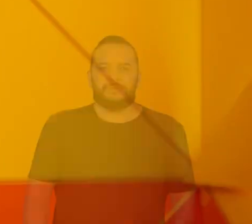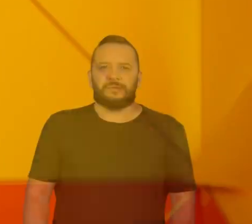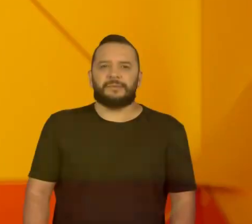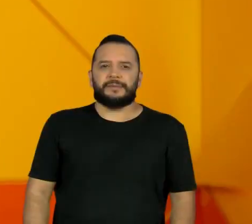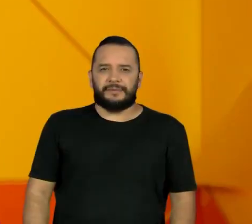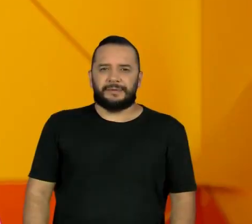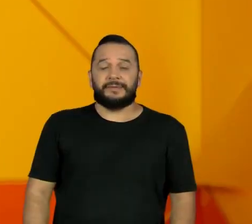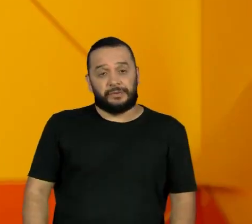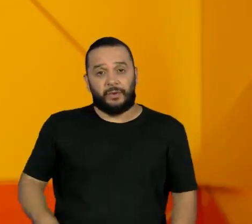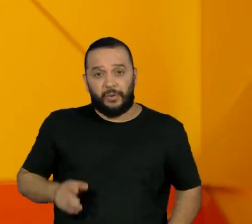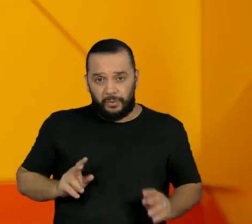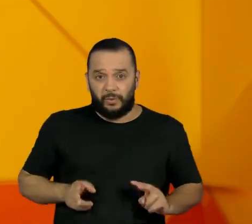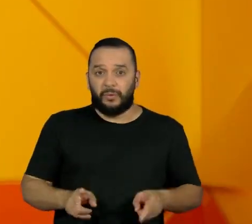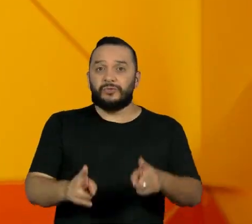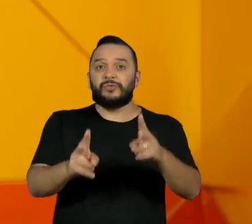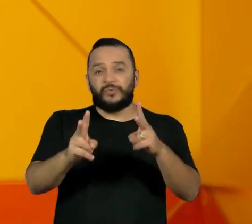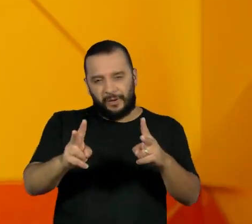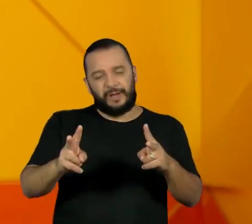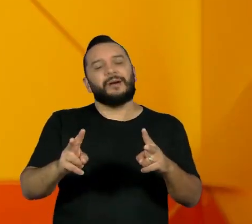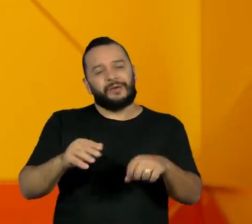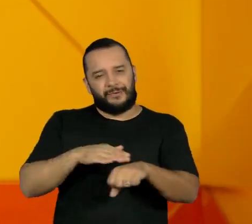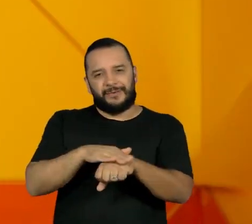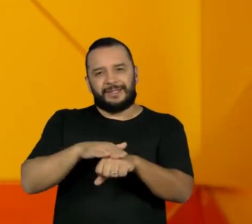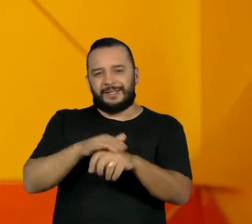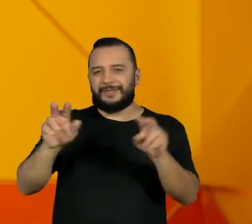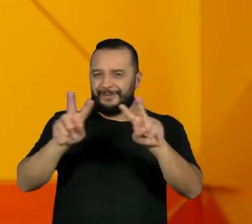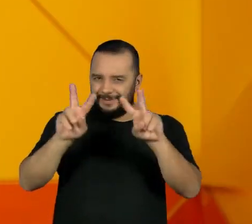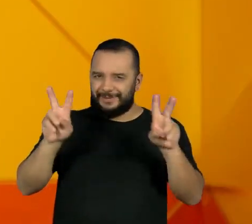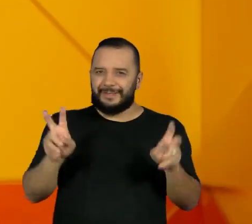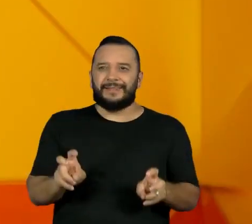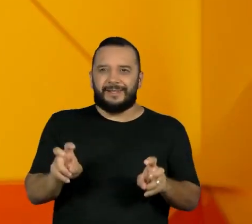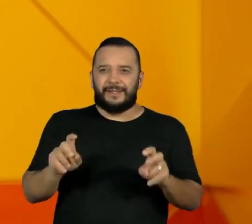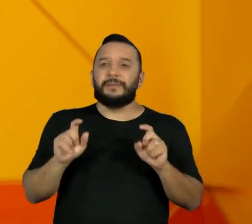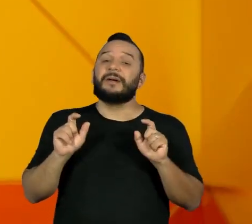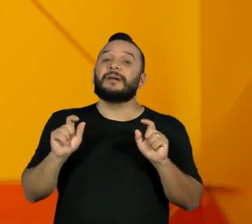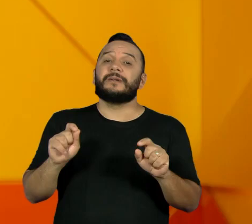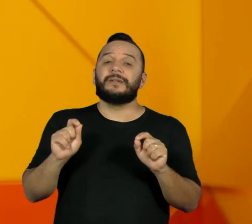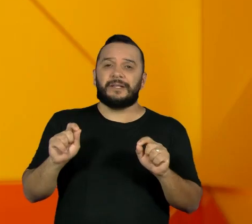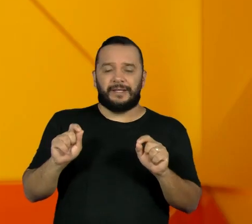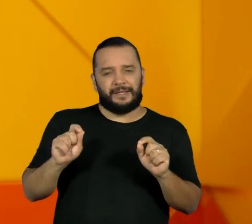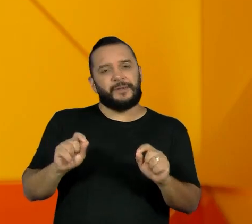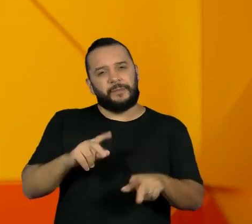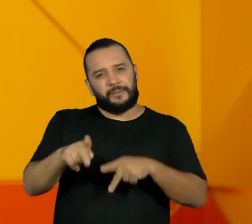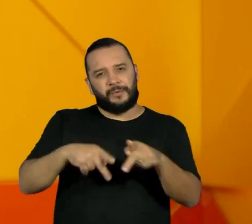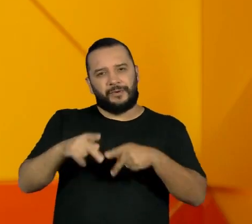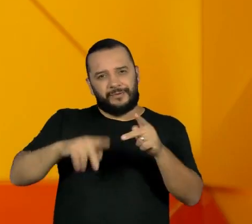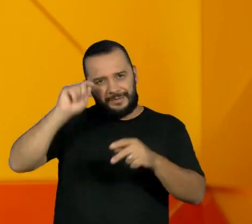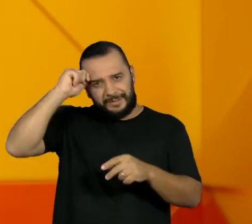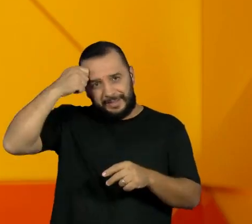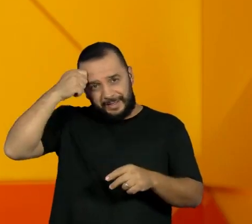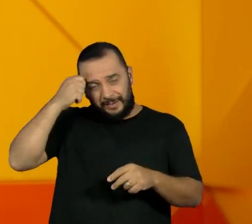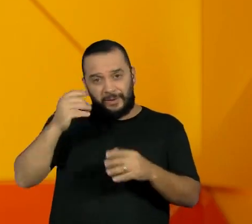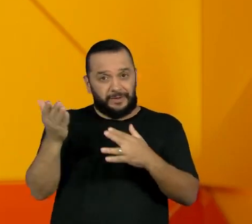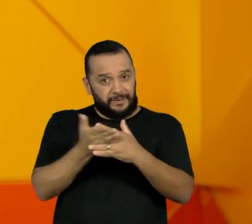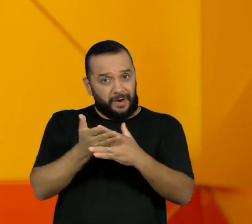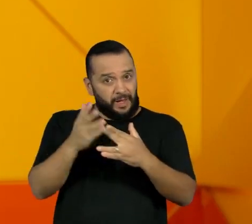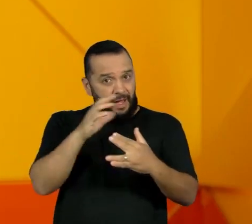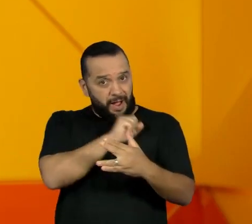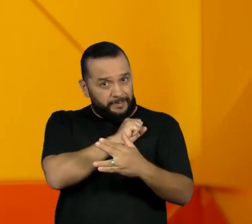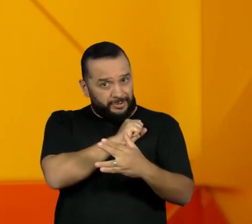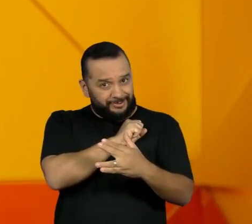E a gente vai continuar conversando sobre esses temas que atingem, em primeira instância, a população negra. É o tempo de um